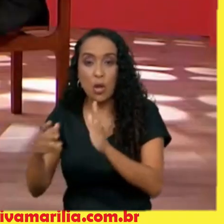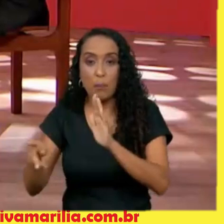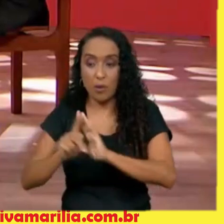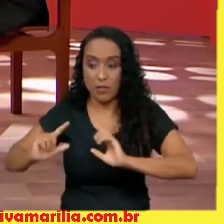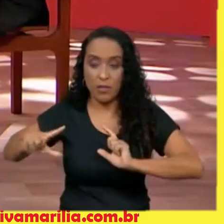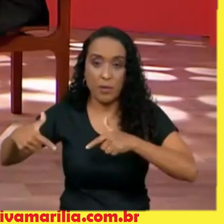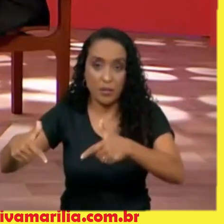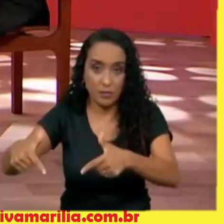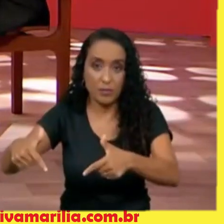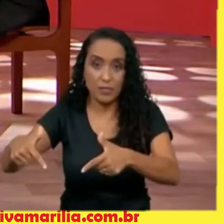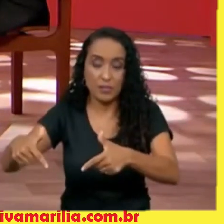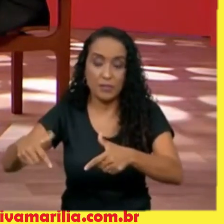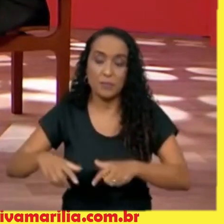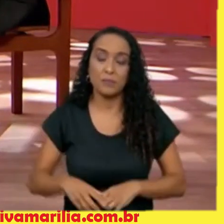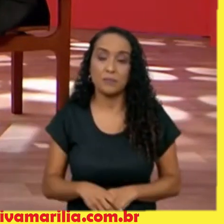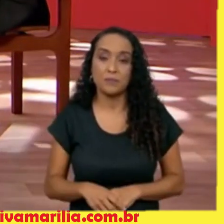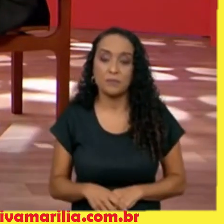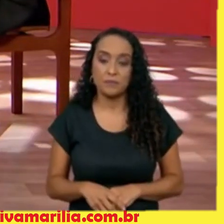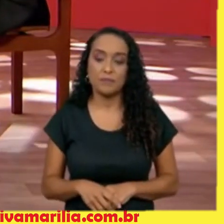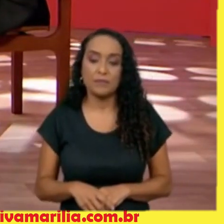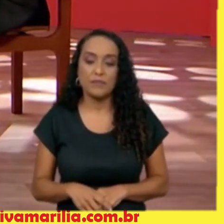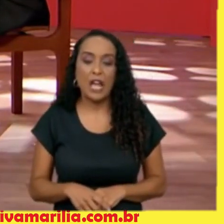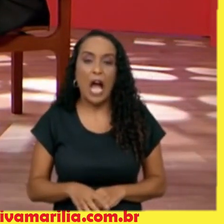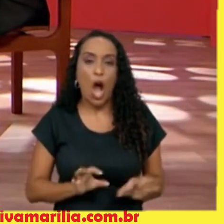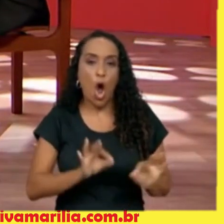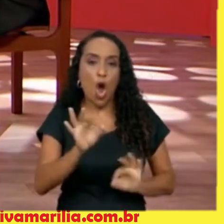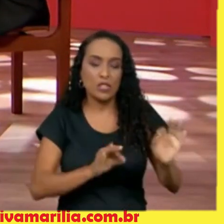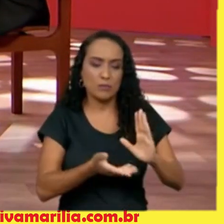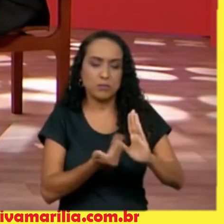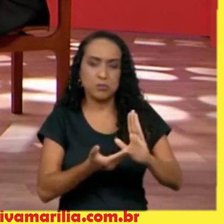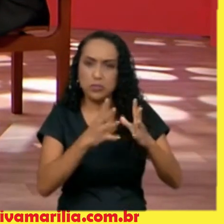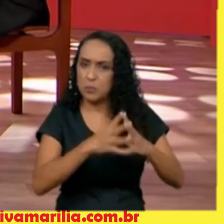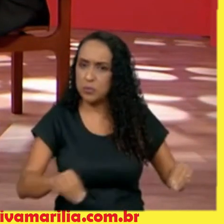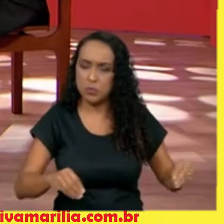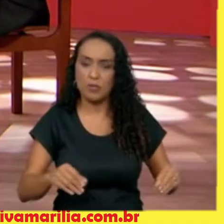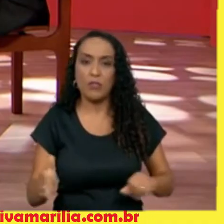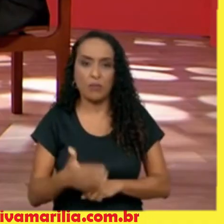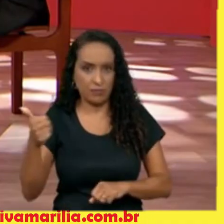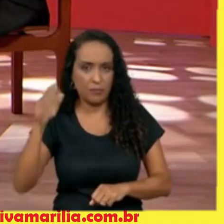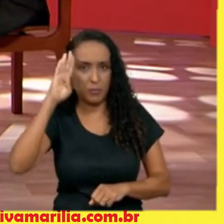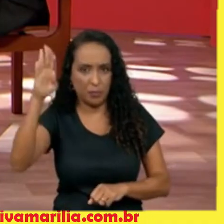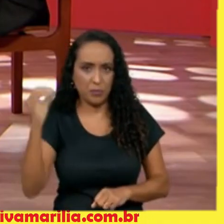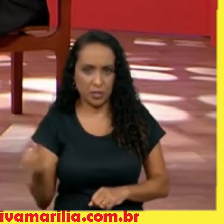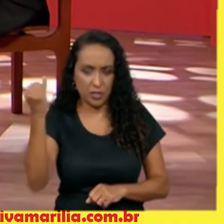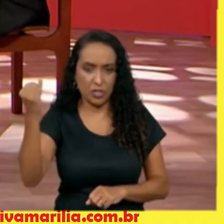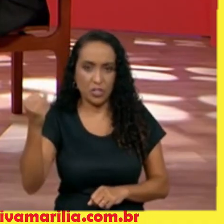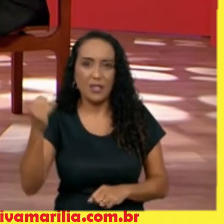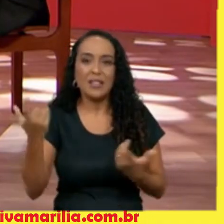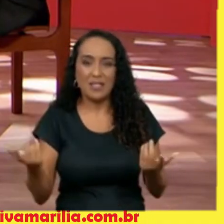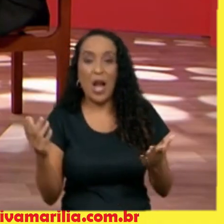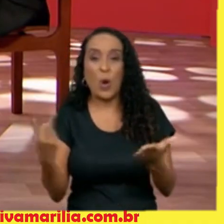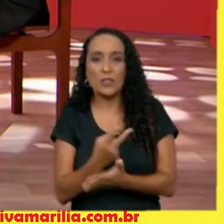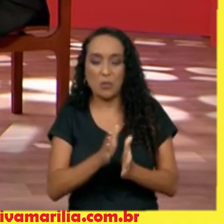os sindicatos e tal, né? Desmontar então, aquela organização ali foi crucial nessa luta, claro, né? Claro. Que no Brasil aconteceu o governo Temer, Michel né?